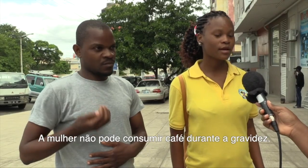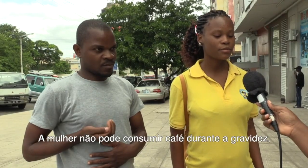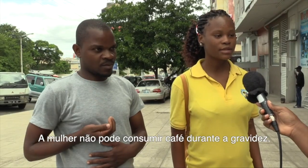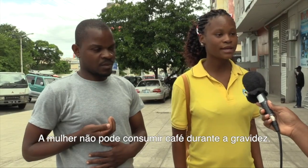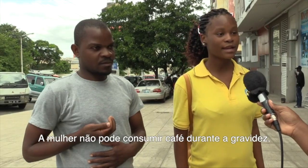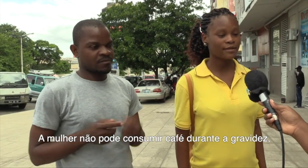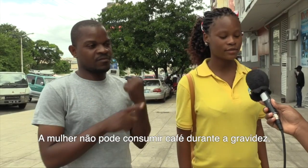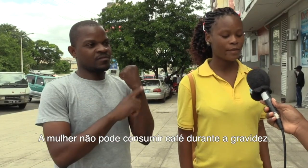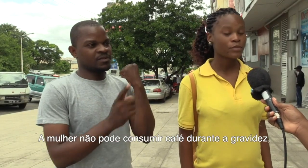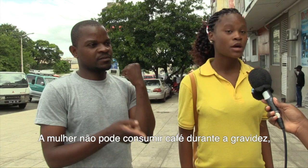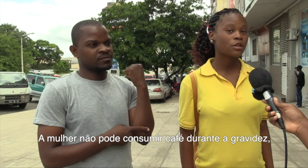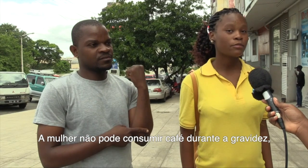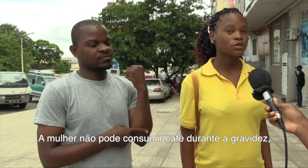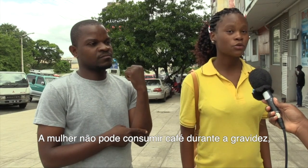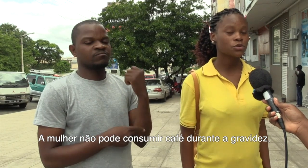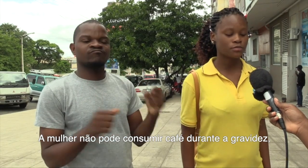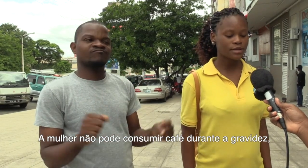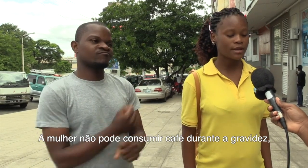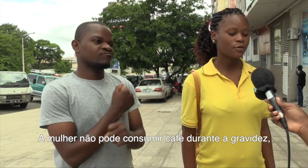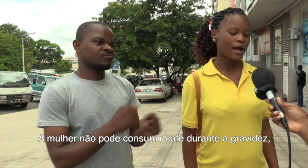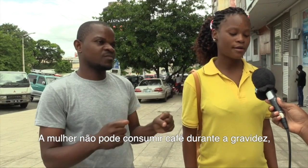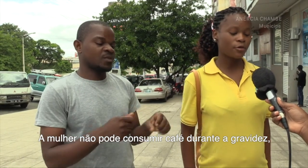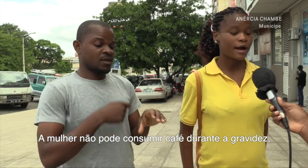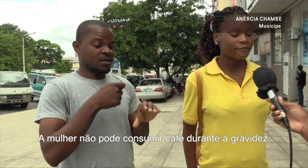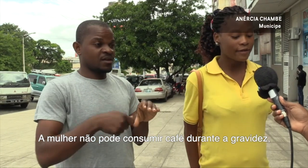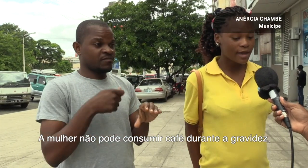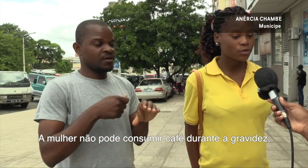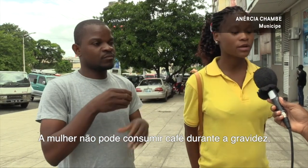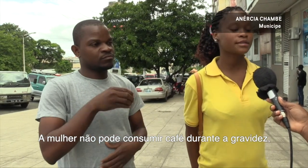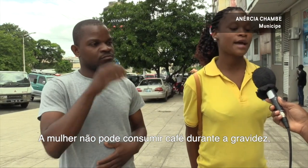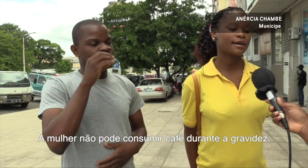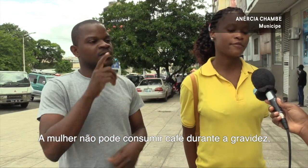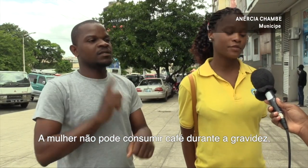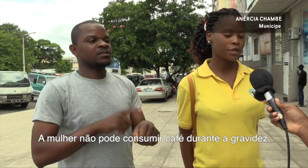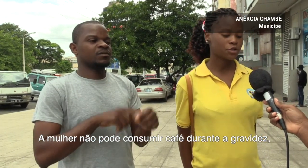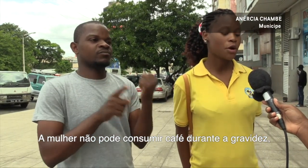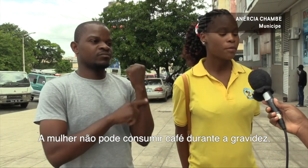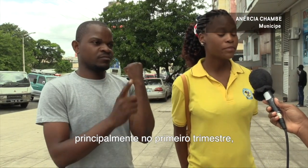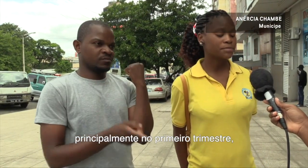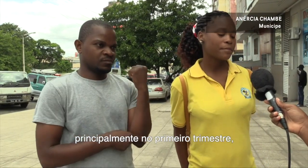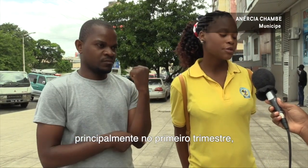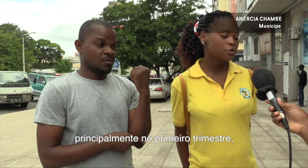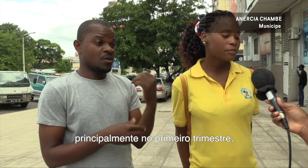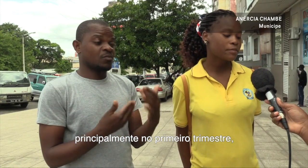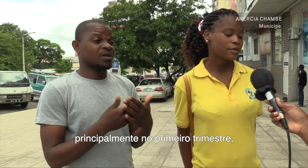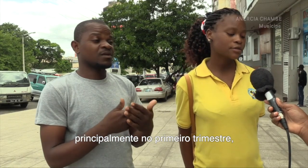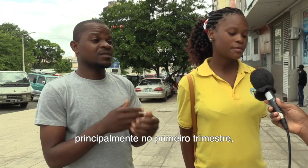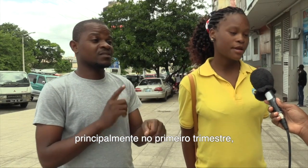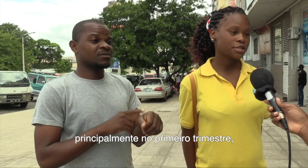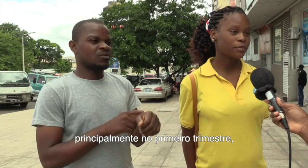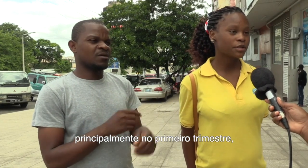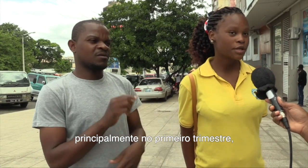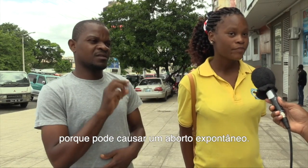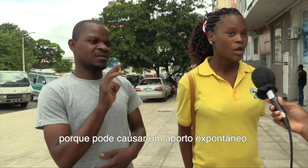A mulher grávida não pode consumir o café durante a gravidez, principalmente no primeiro